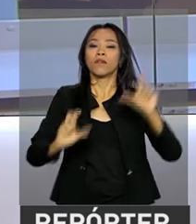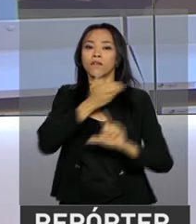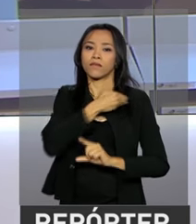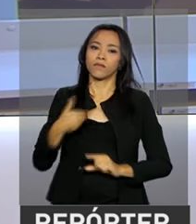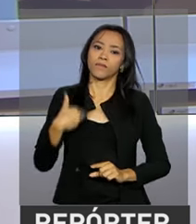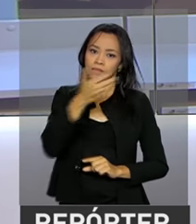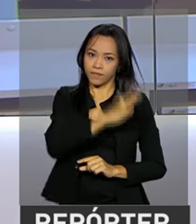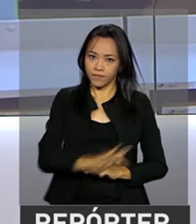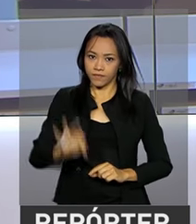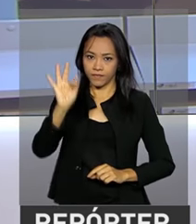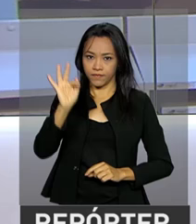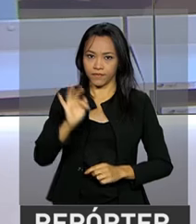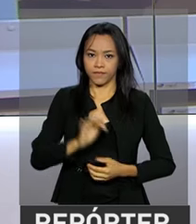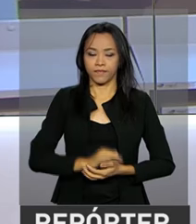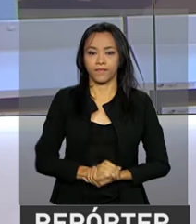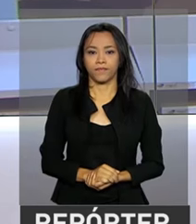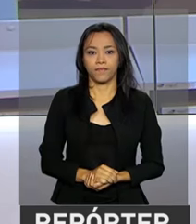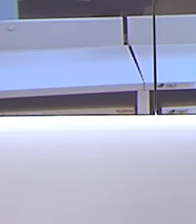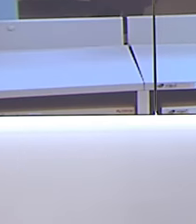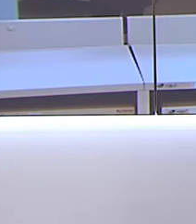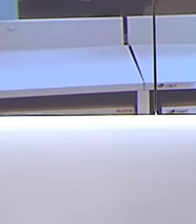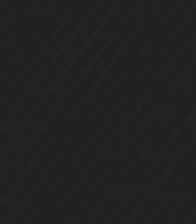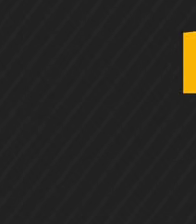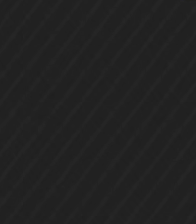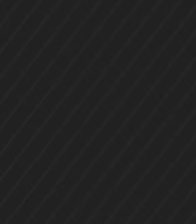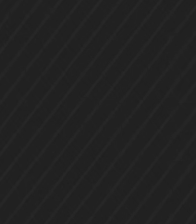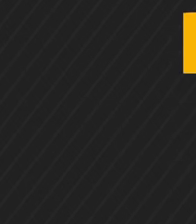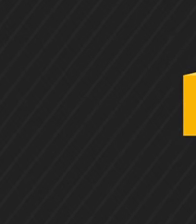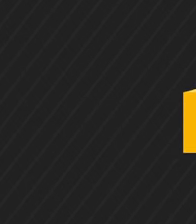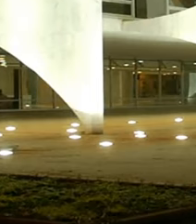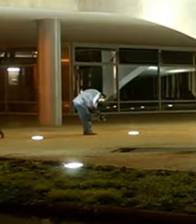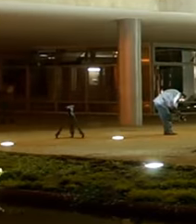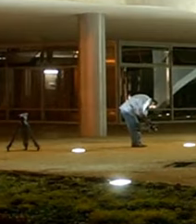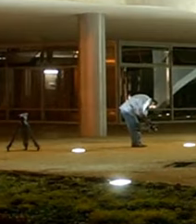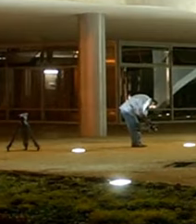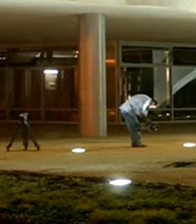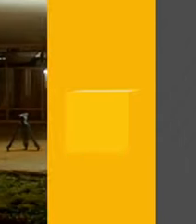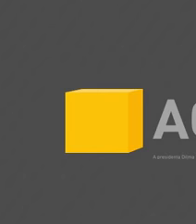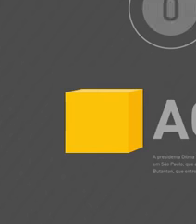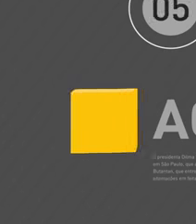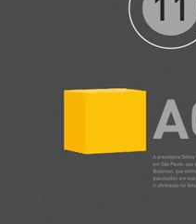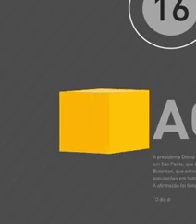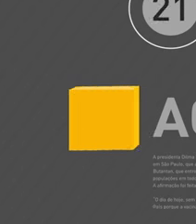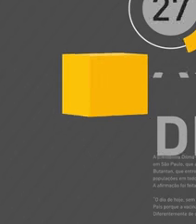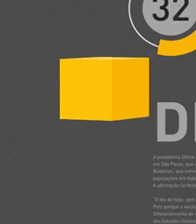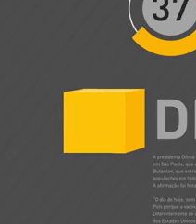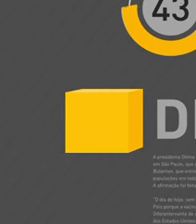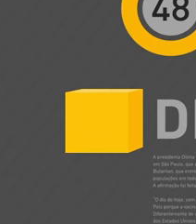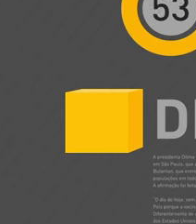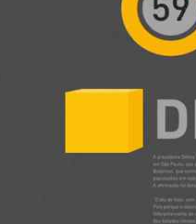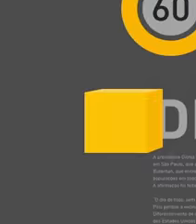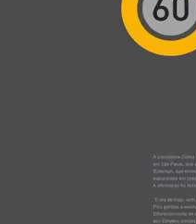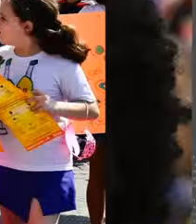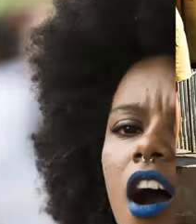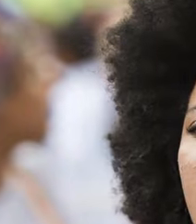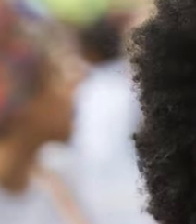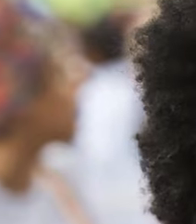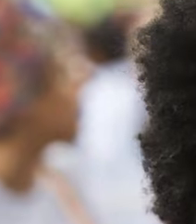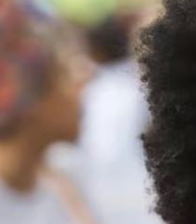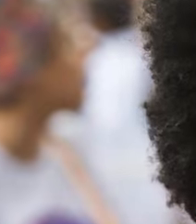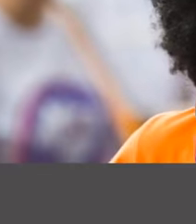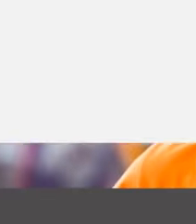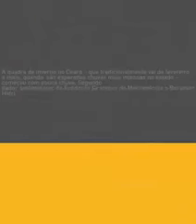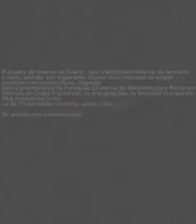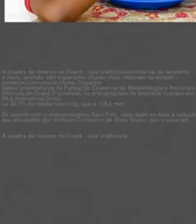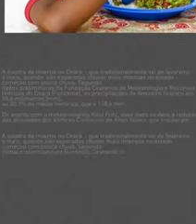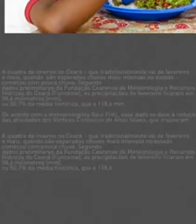NBR, a TV do Governo Federal. Música